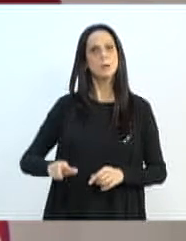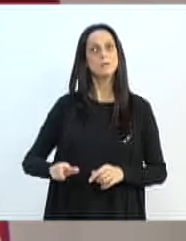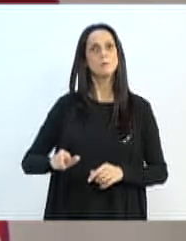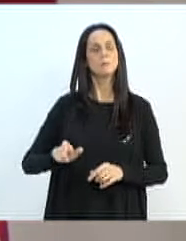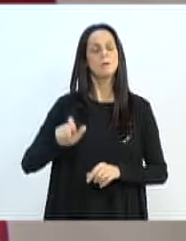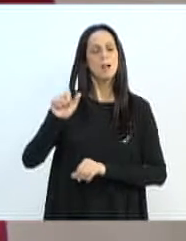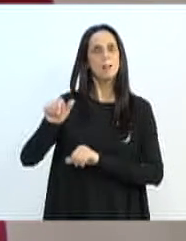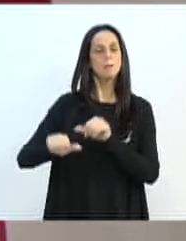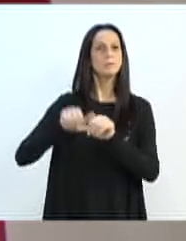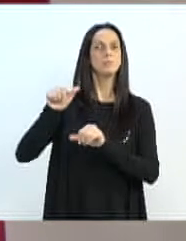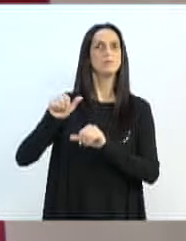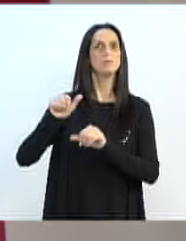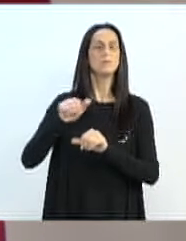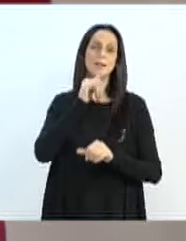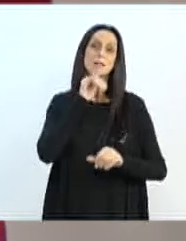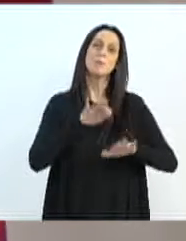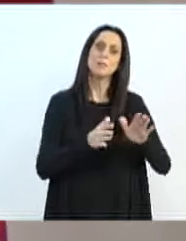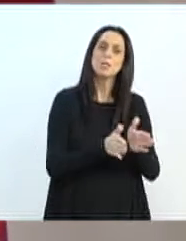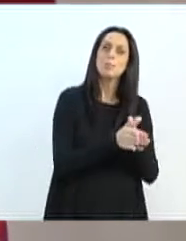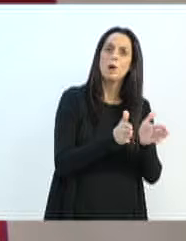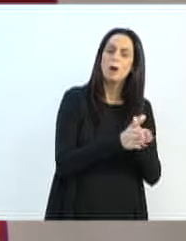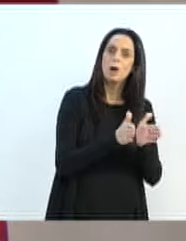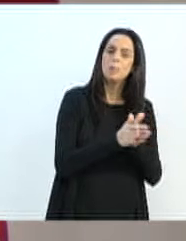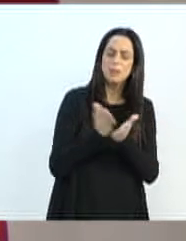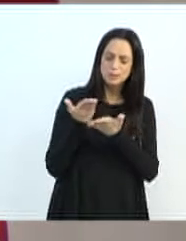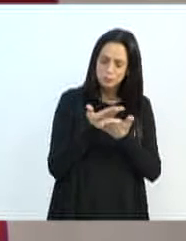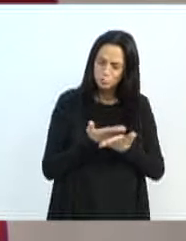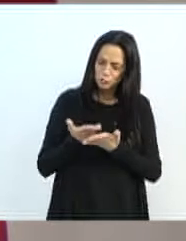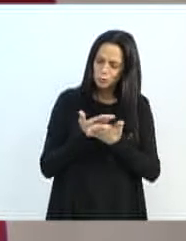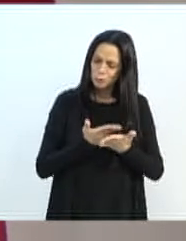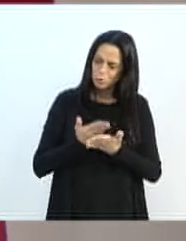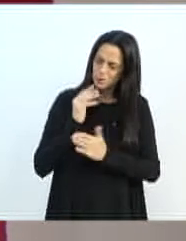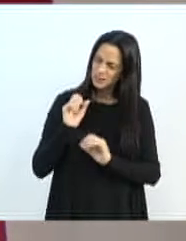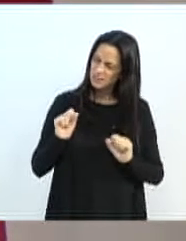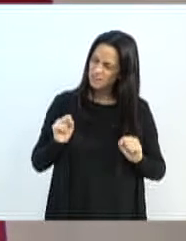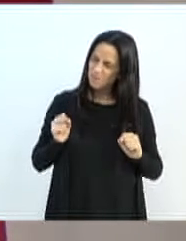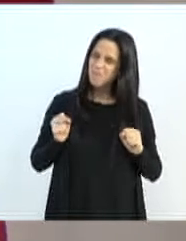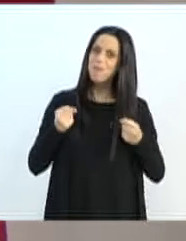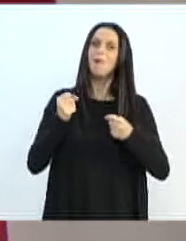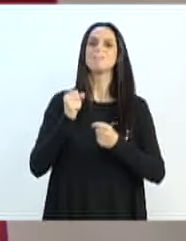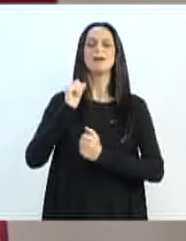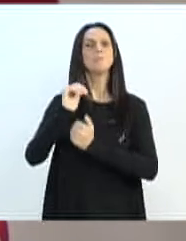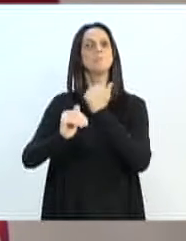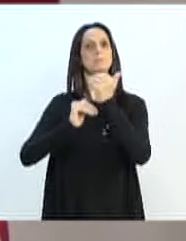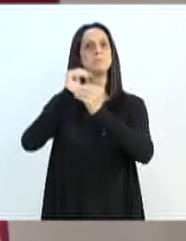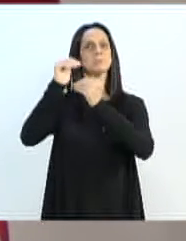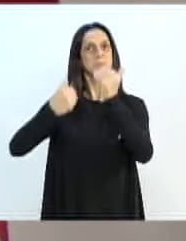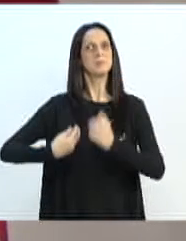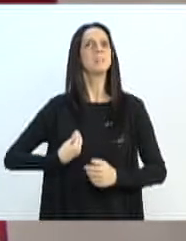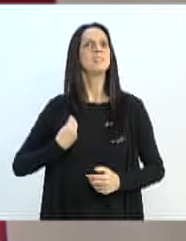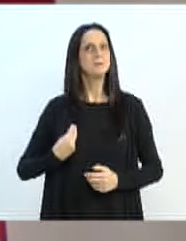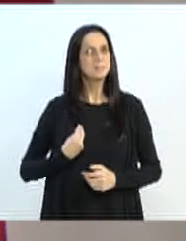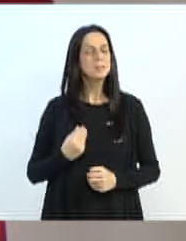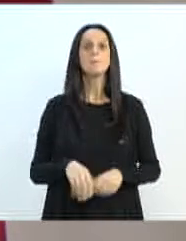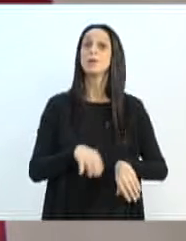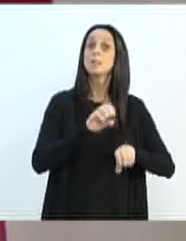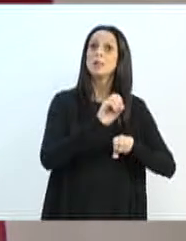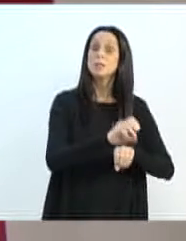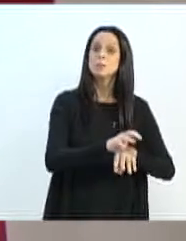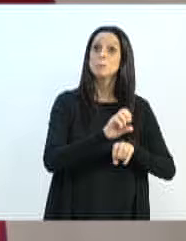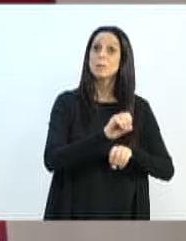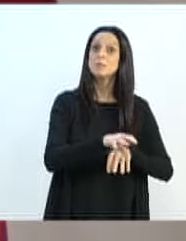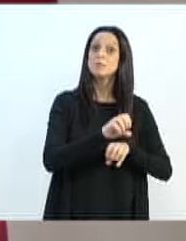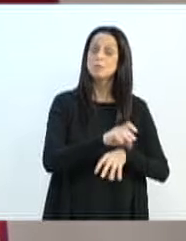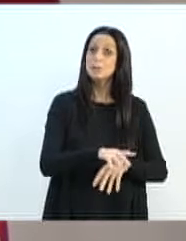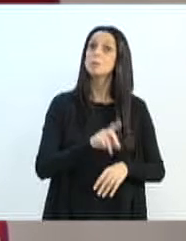sua condição de pobreza com os seus próprios méritos e esforços e cresça na vida. A educação